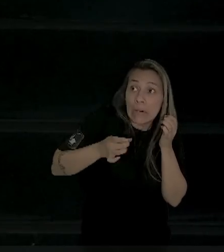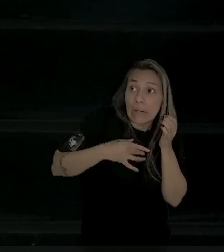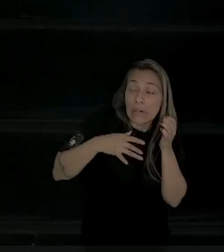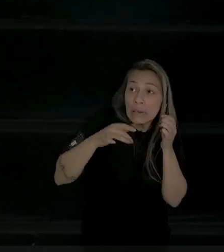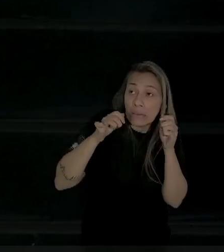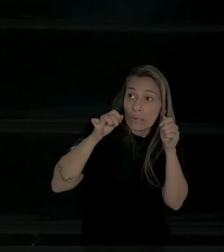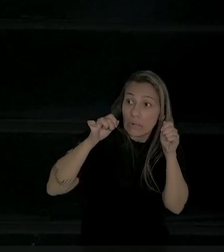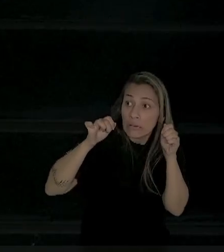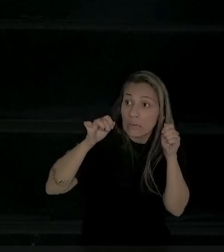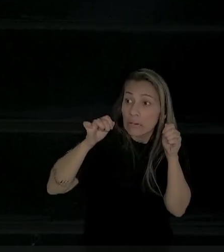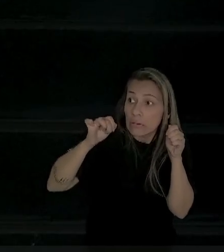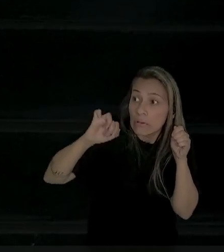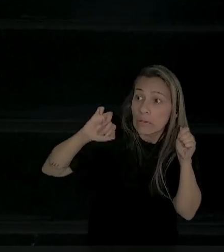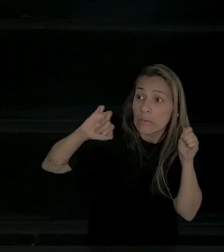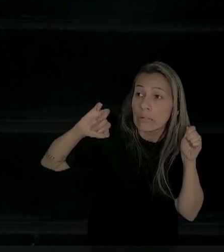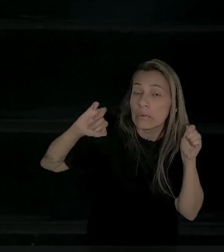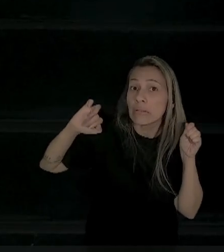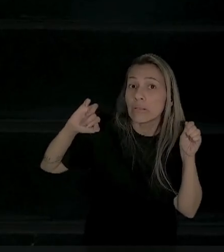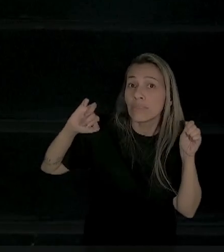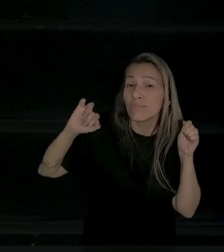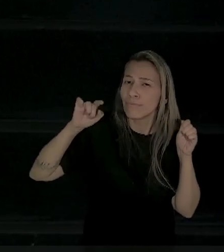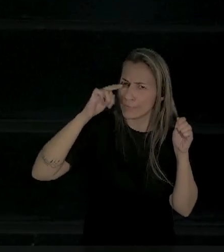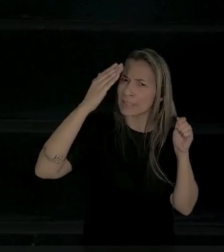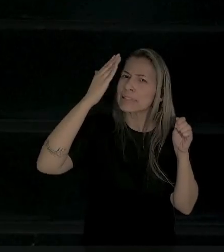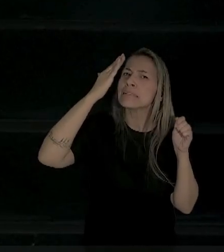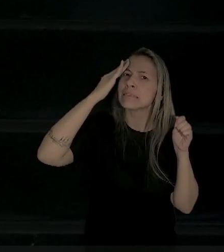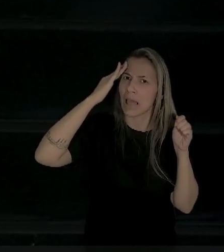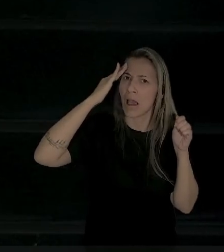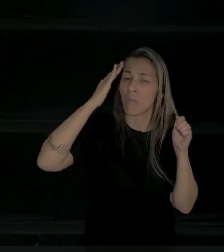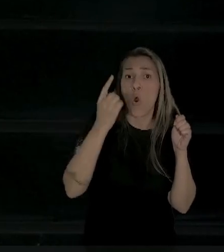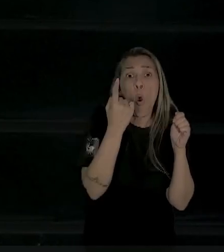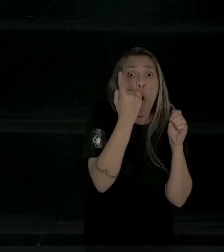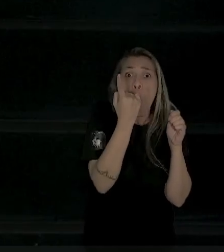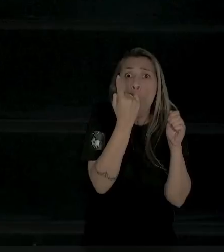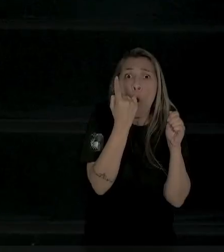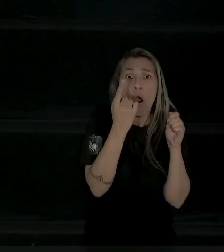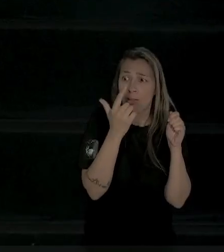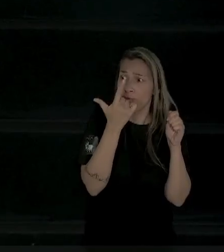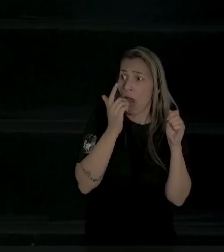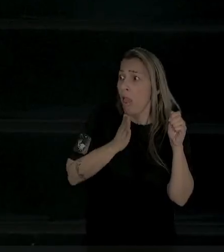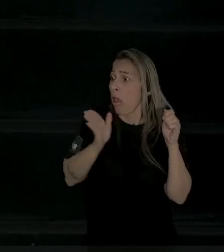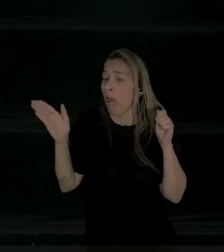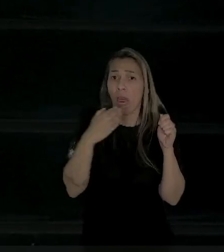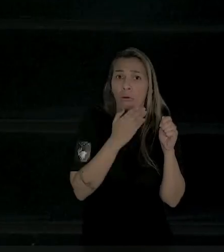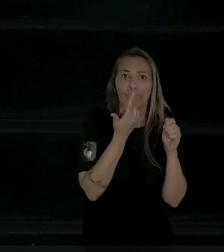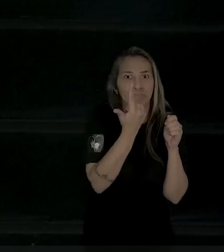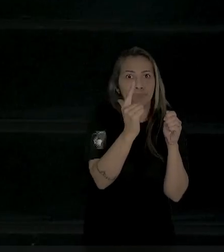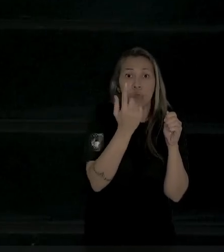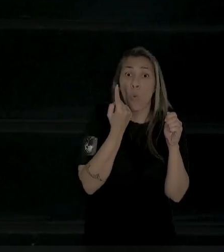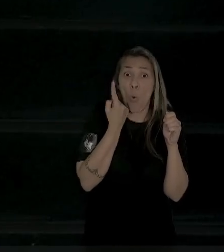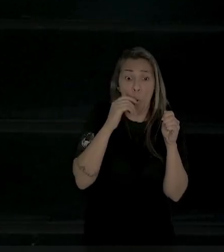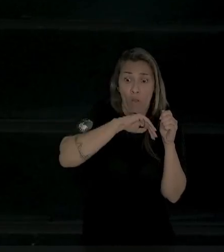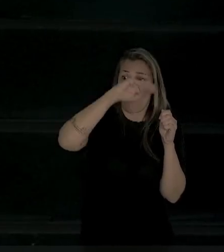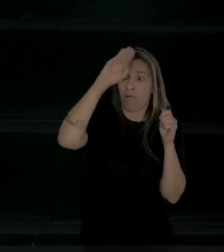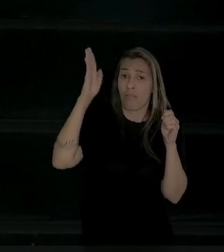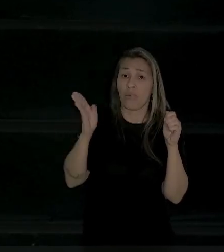ele vai. Você sabe que caverna só tem uma saída. Mas agora Elias é guiado por